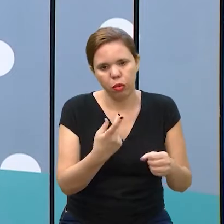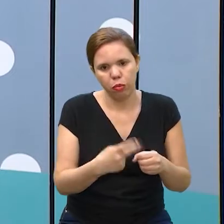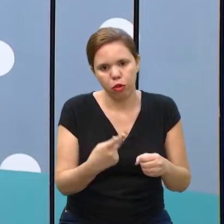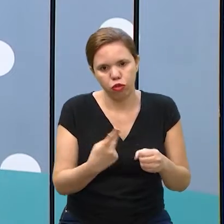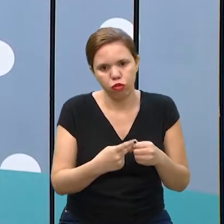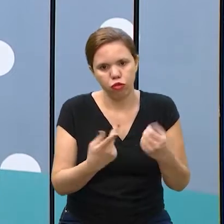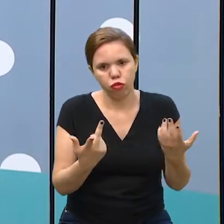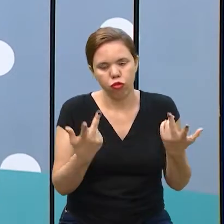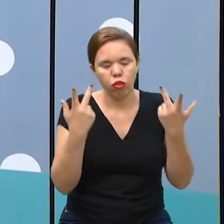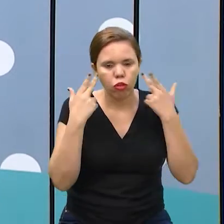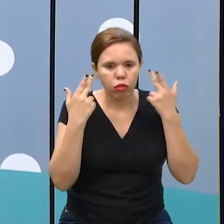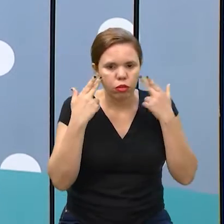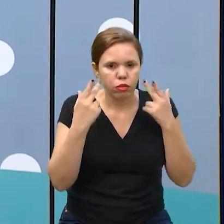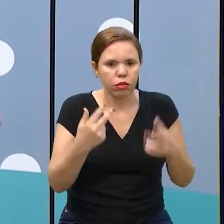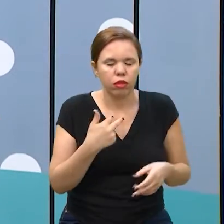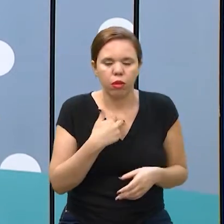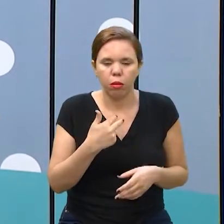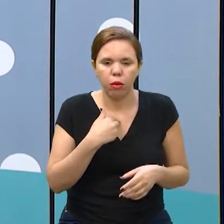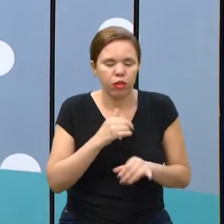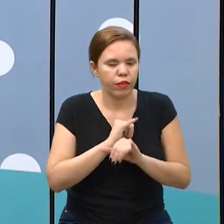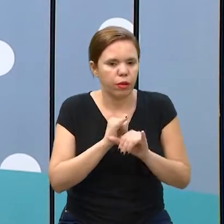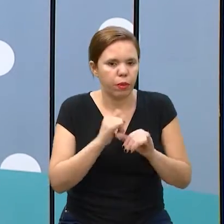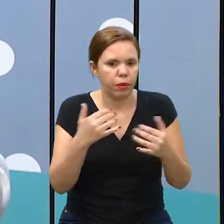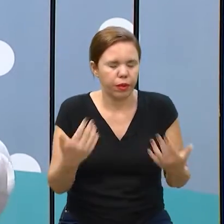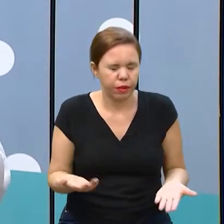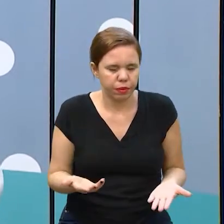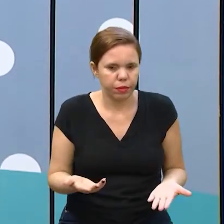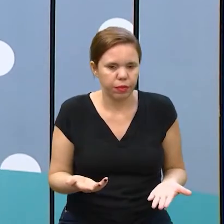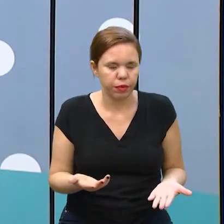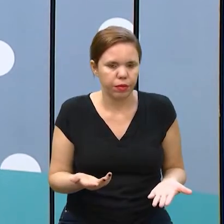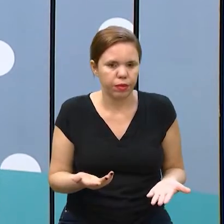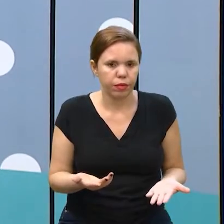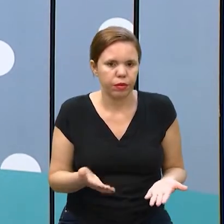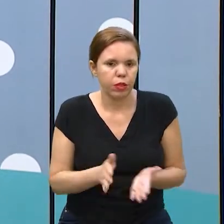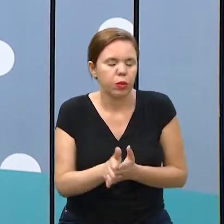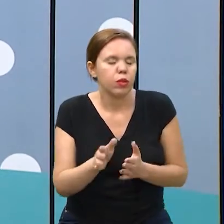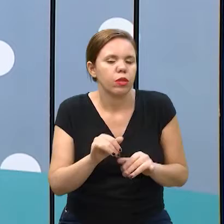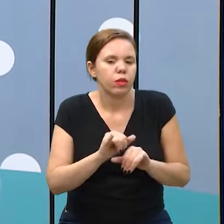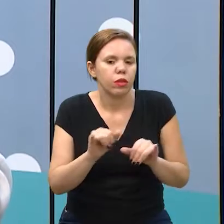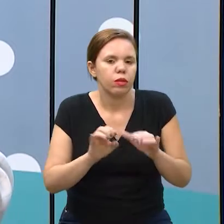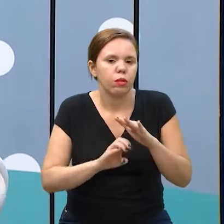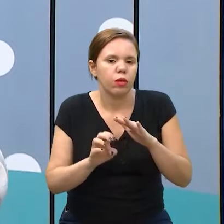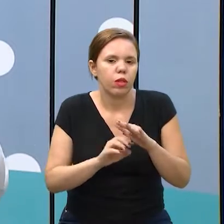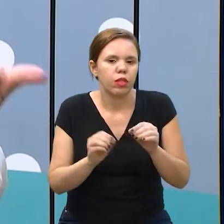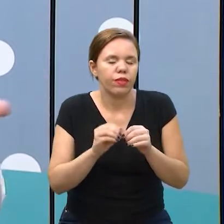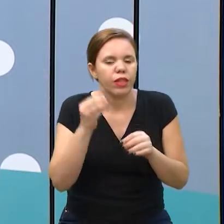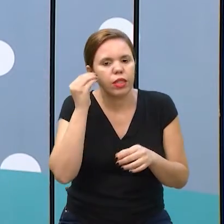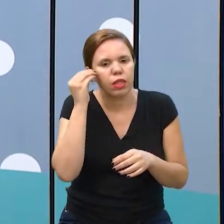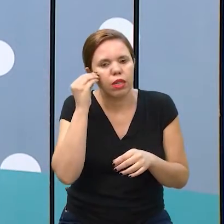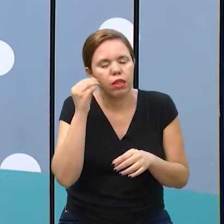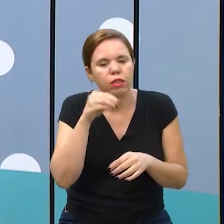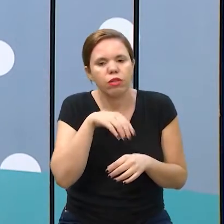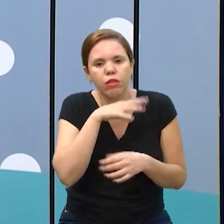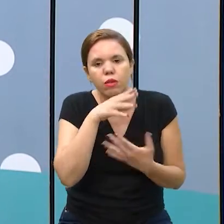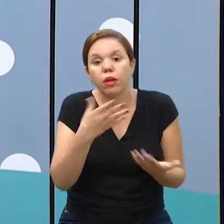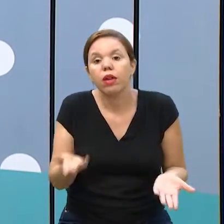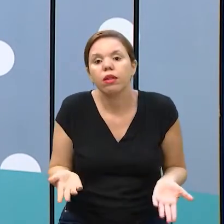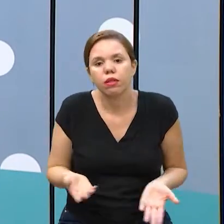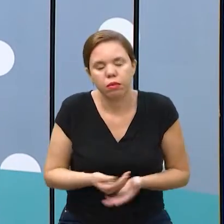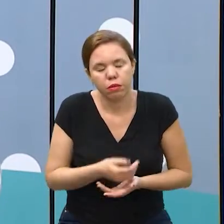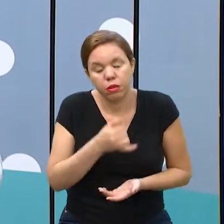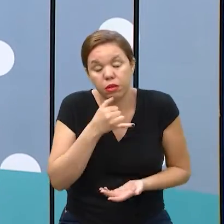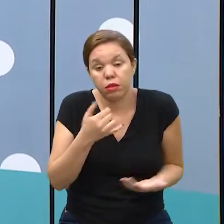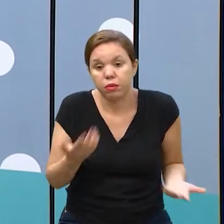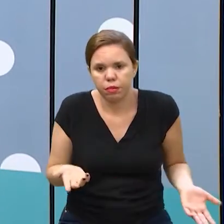produtos orgânicos, você não pode fazer uma propaganda ou um publicitário de uma empresa que faz testes com animais, por